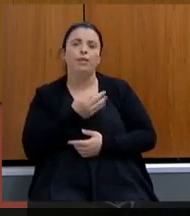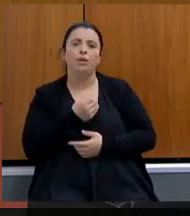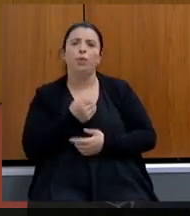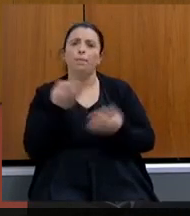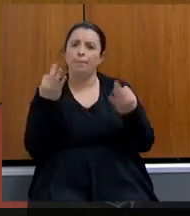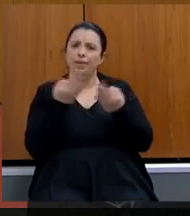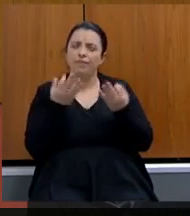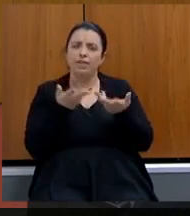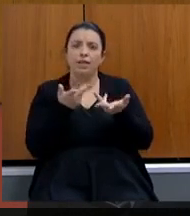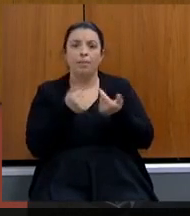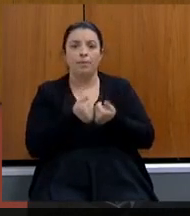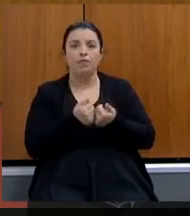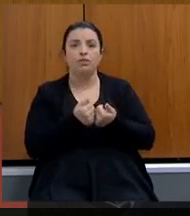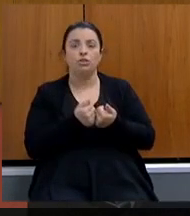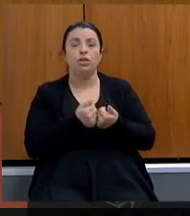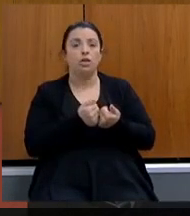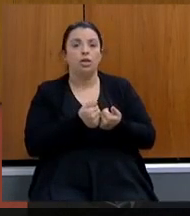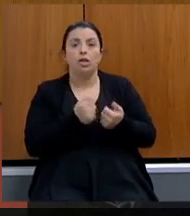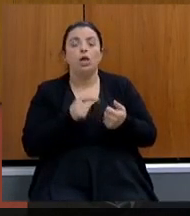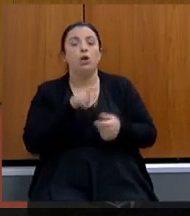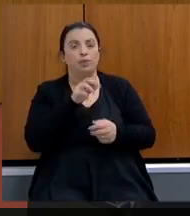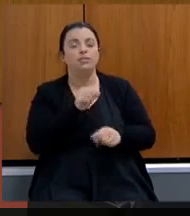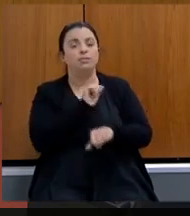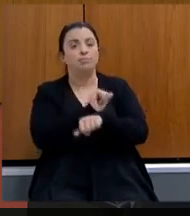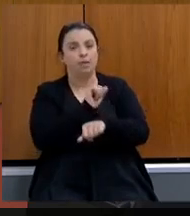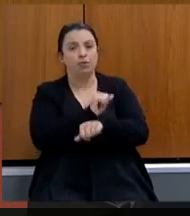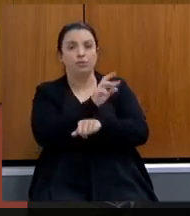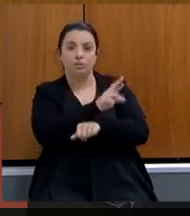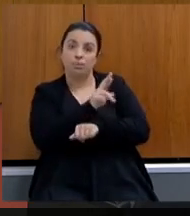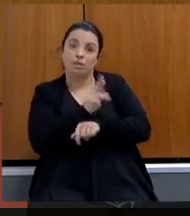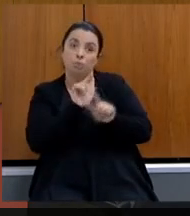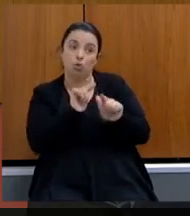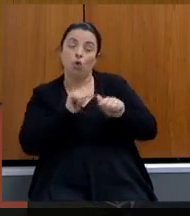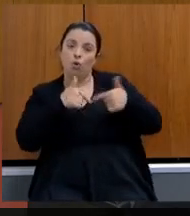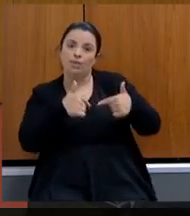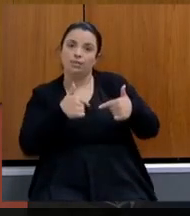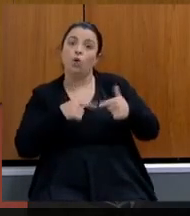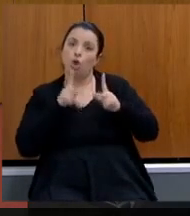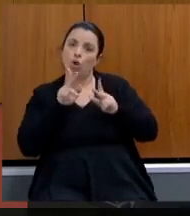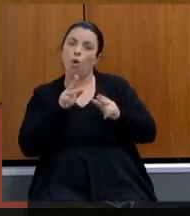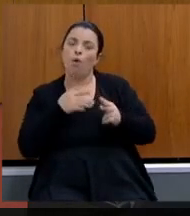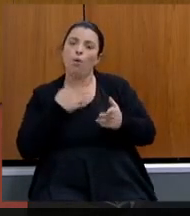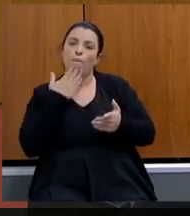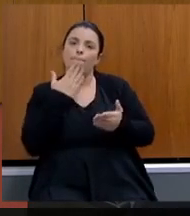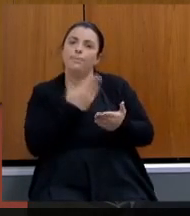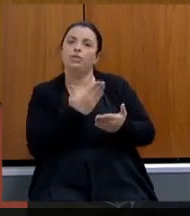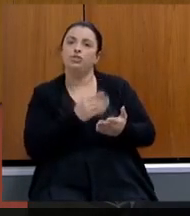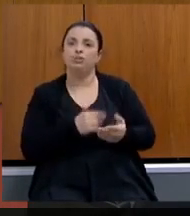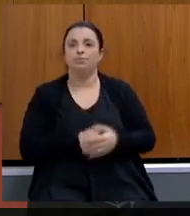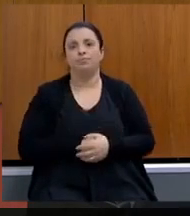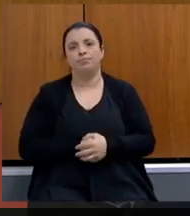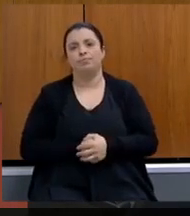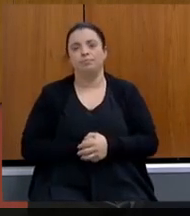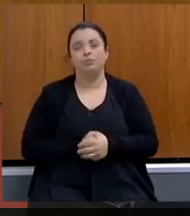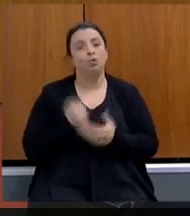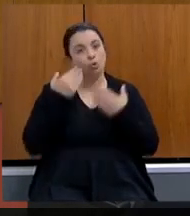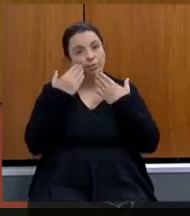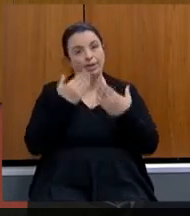que eu queria e a resposta eu espero que venha com os atos da forma como pedir obrigado a